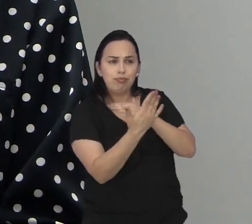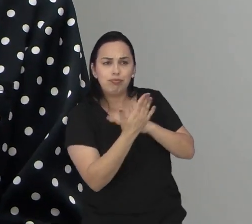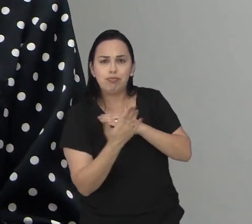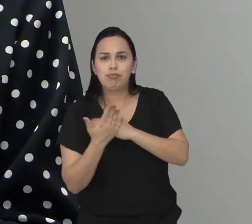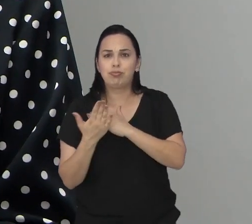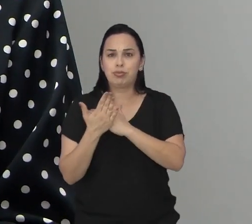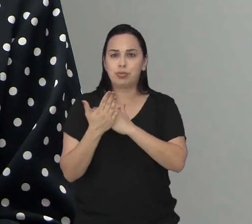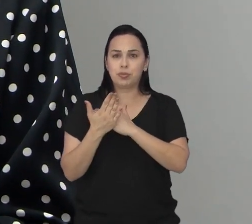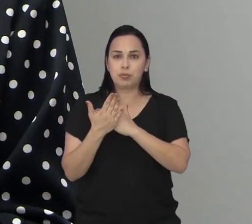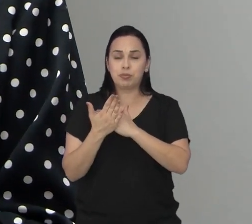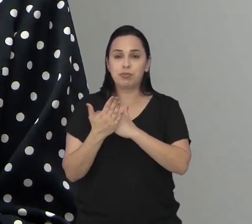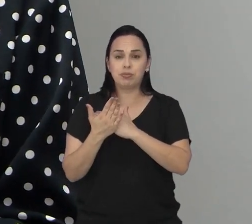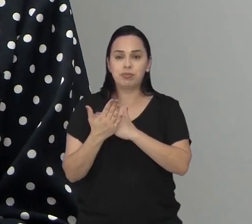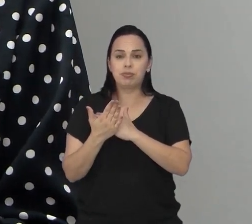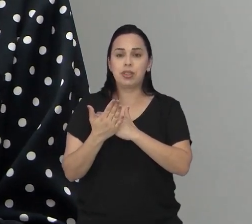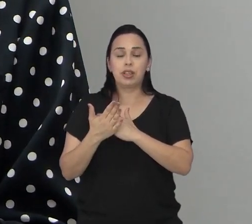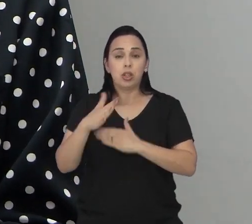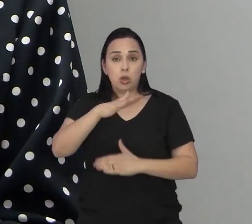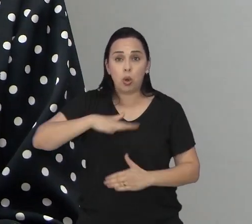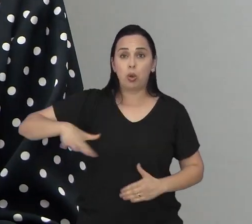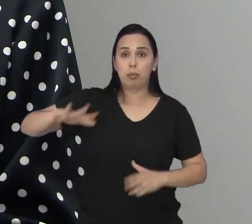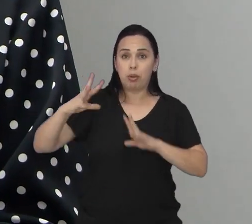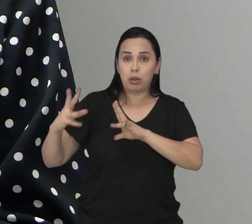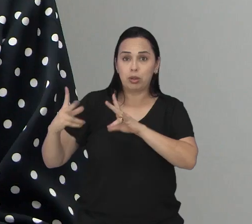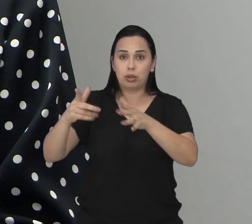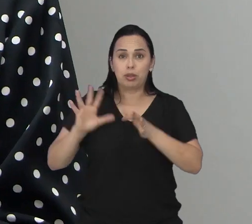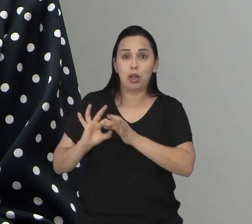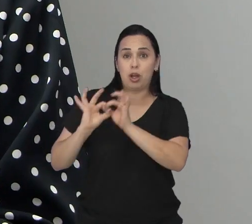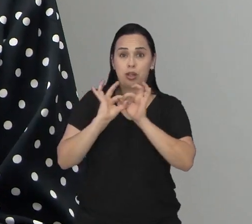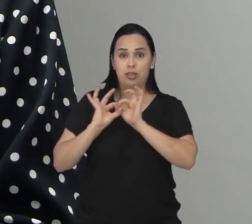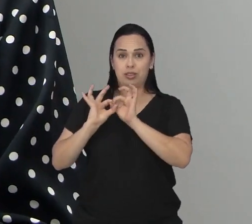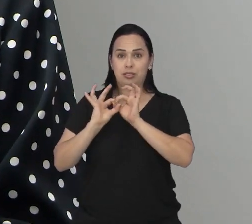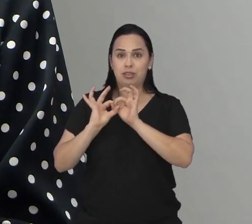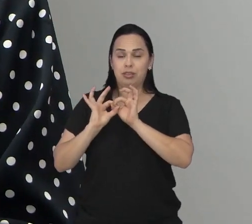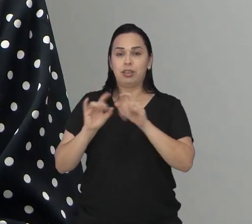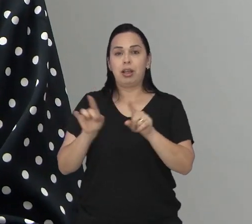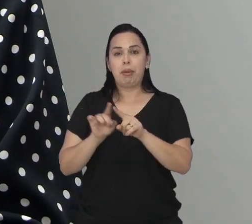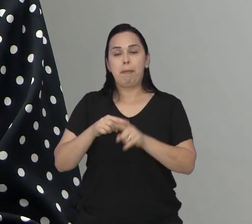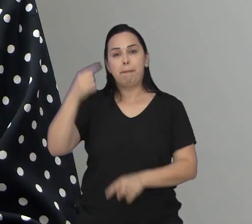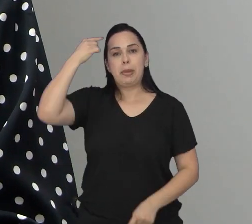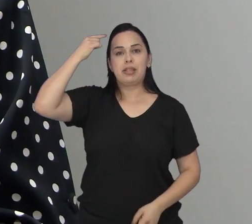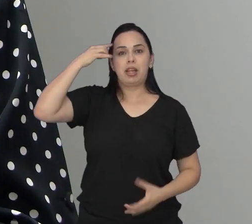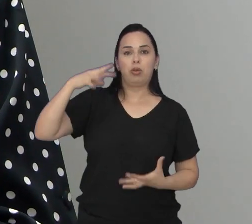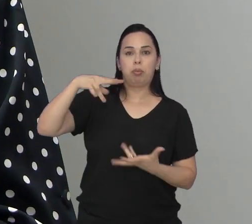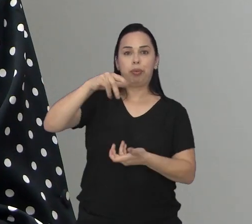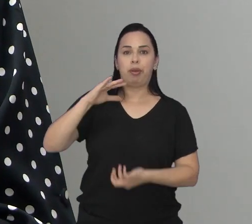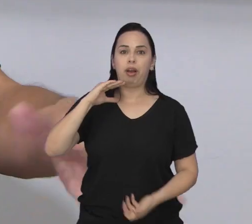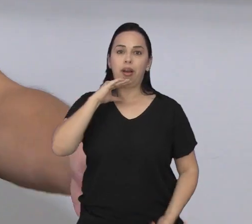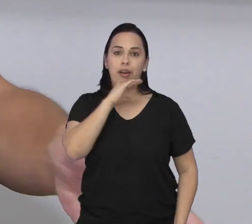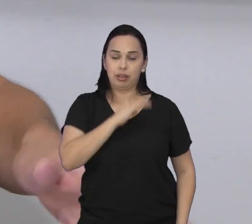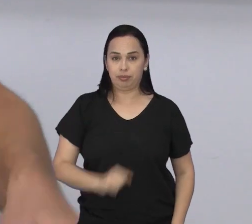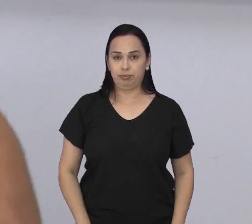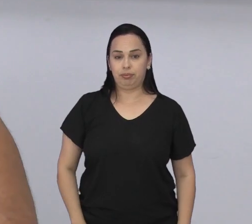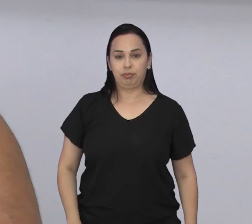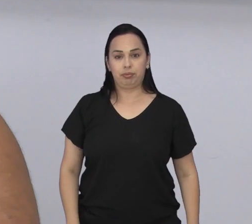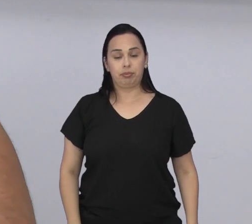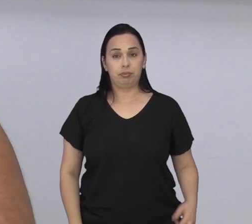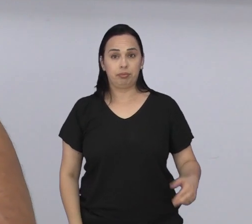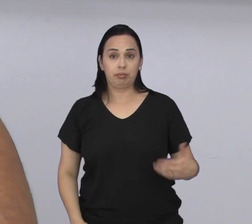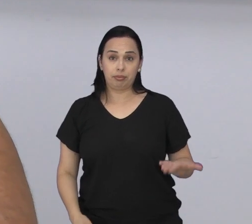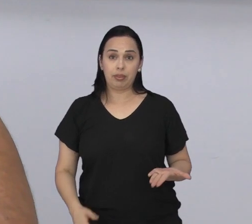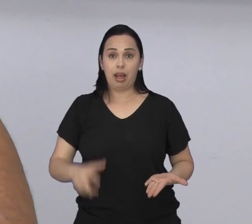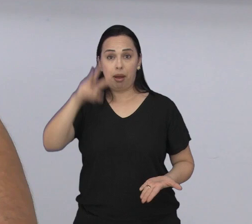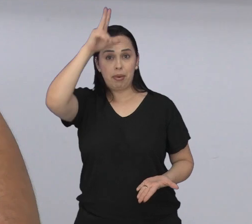que é da população, que é a parte de todos, que é com relação ao aquecimento global. Cabe à